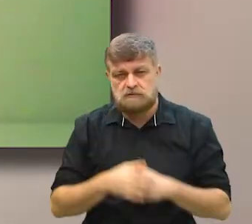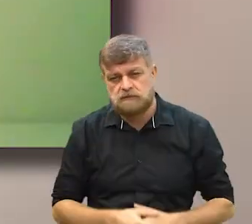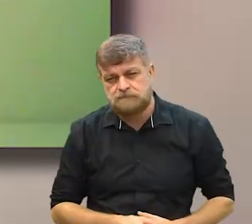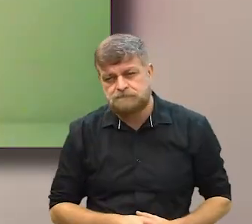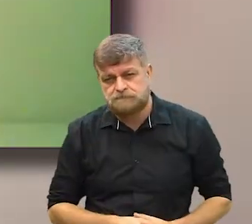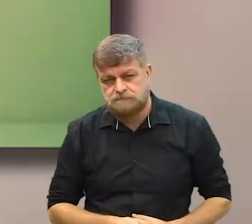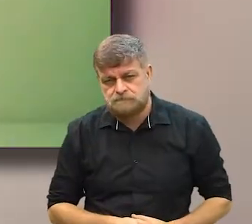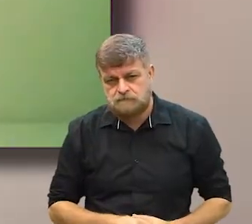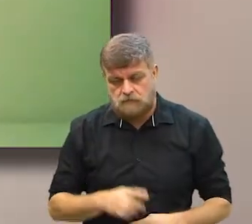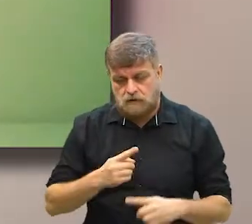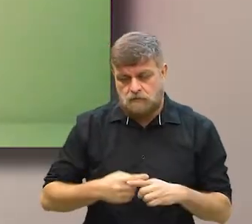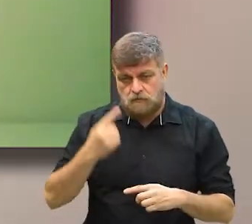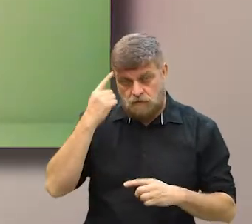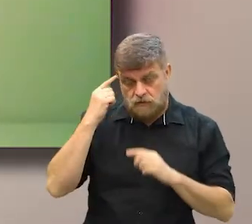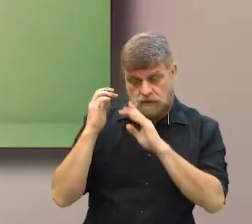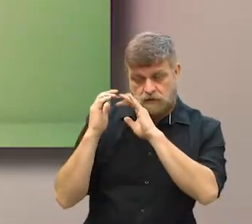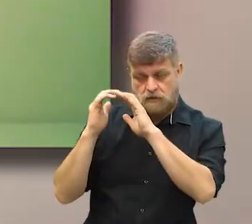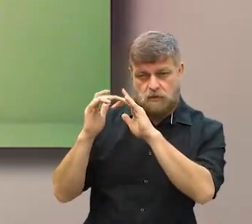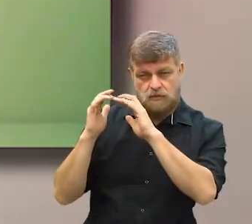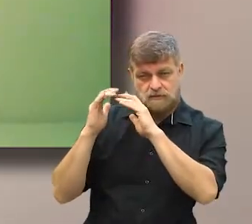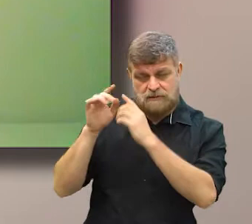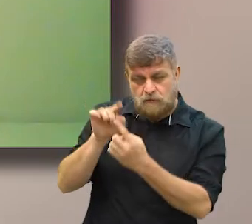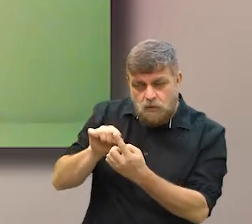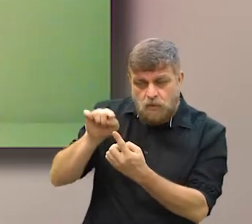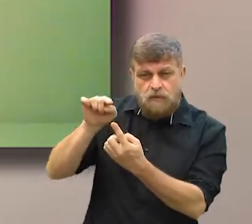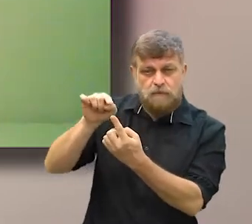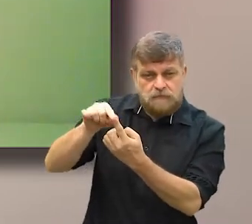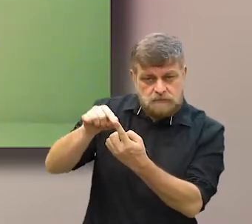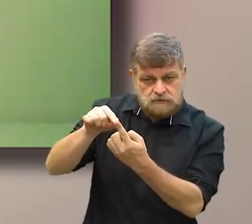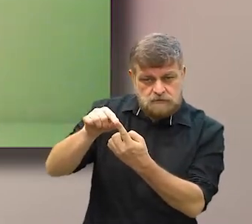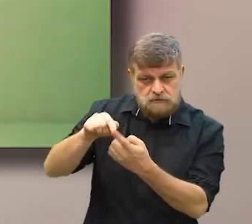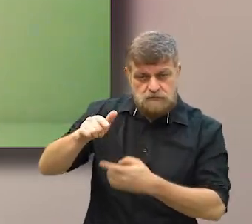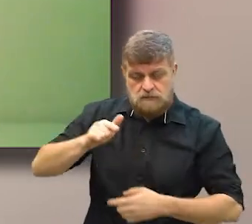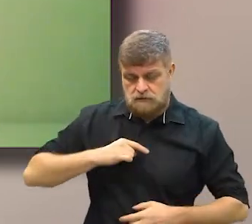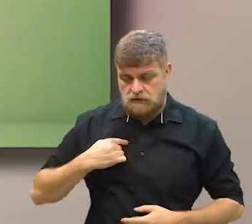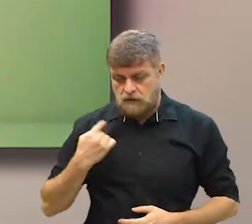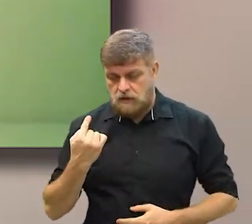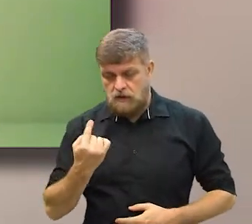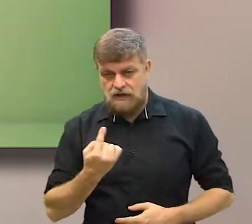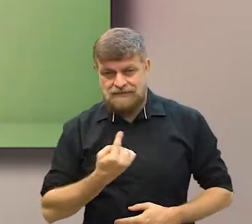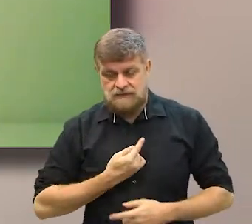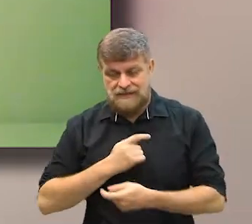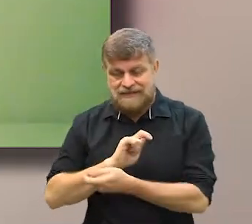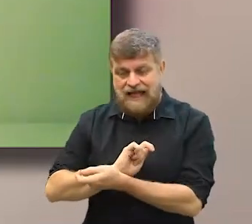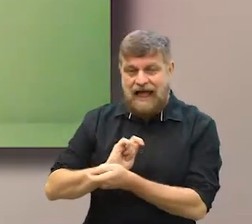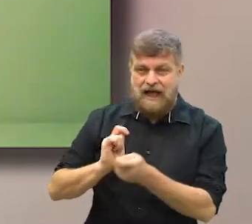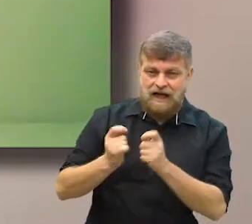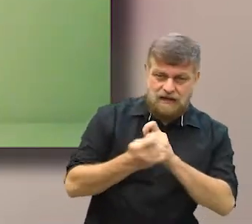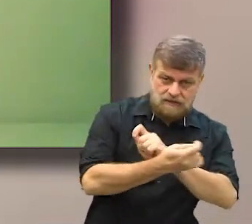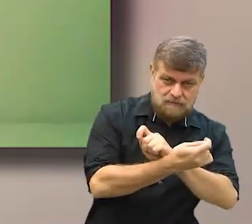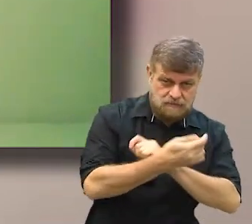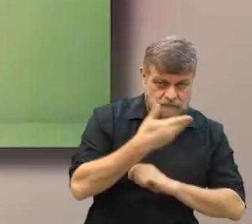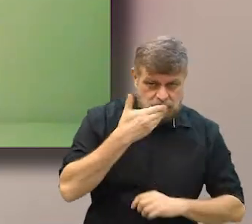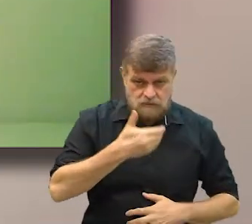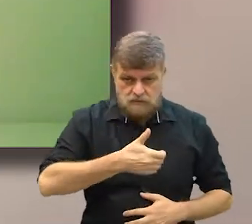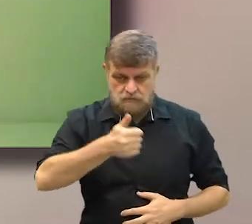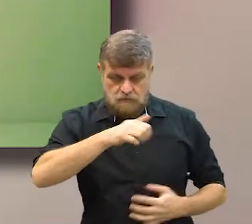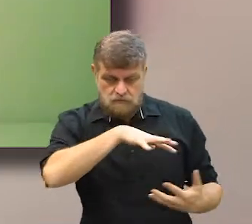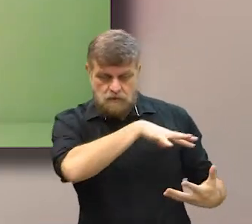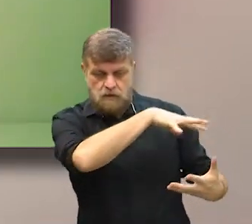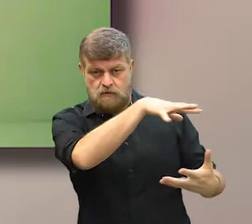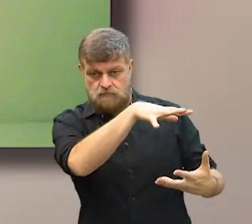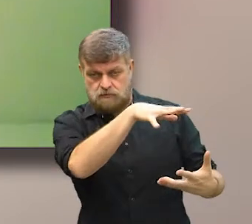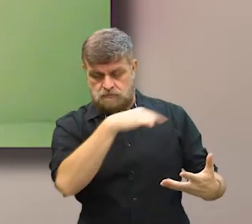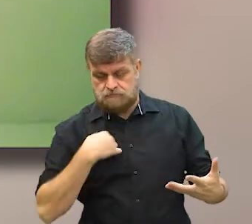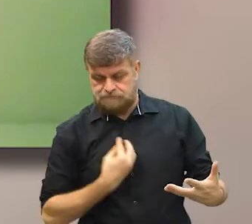Imagine, para que o nosso cérebro serve? Ele serve para nos fazer adaptarmos melhor a esse mundo